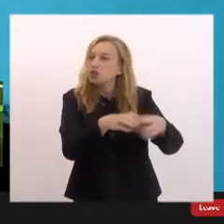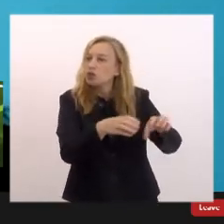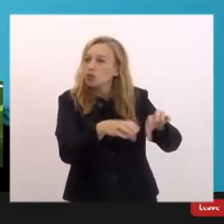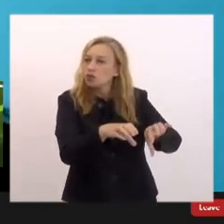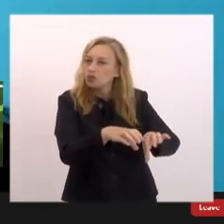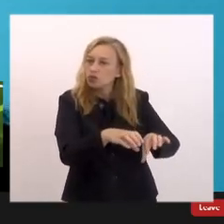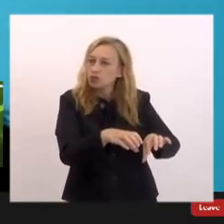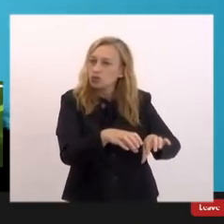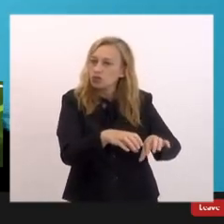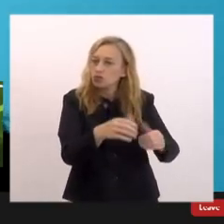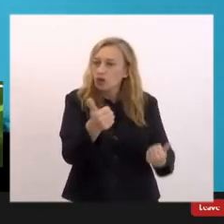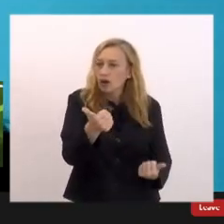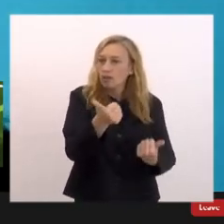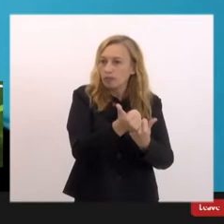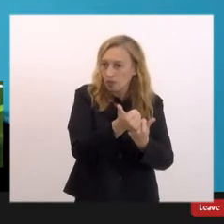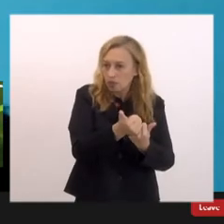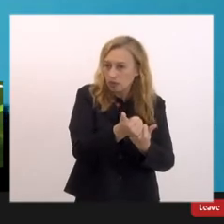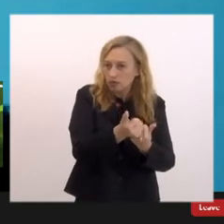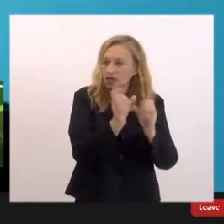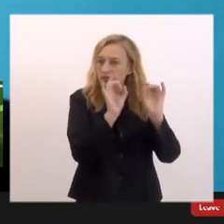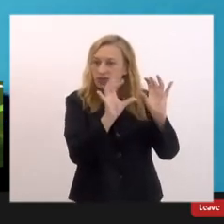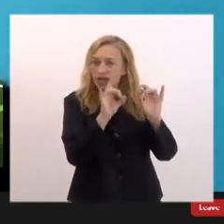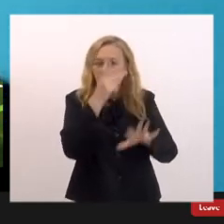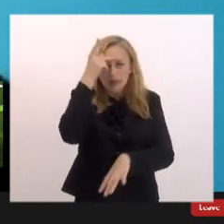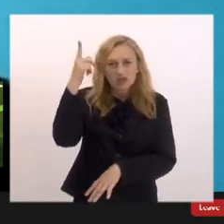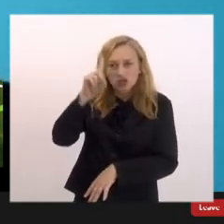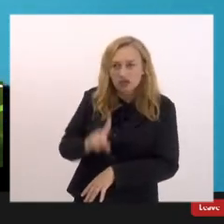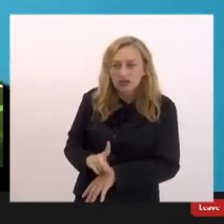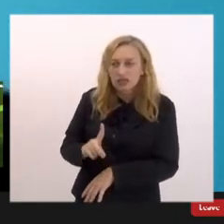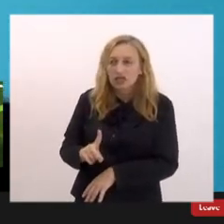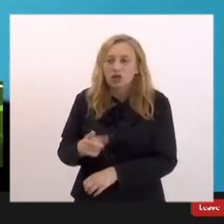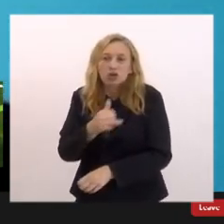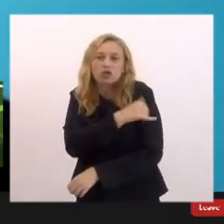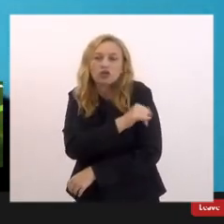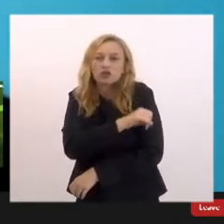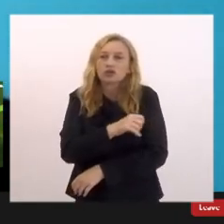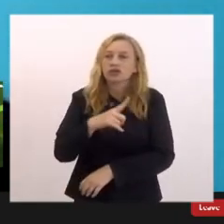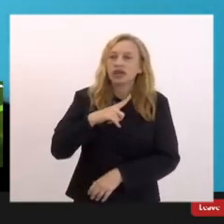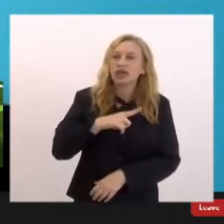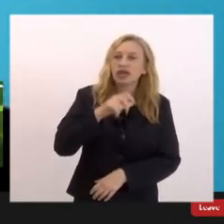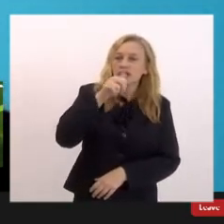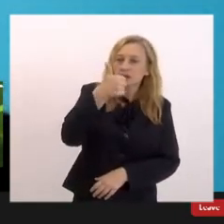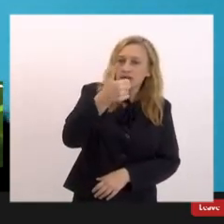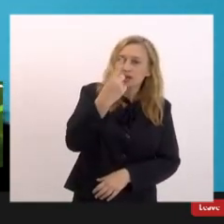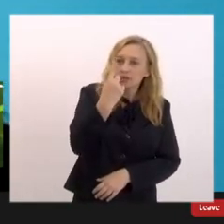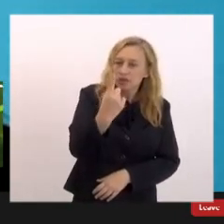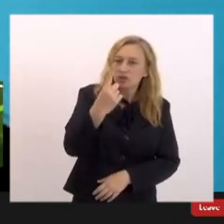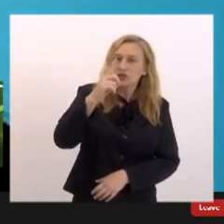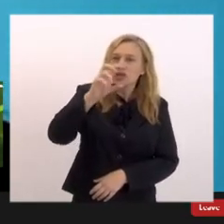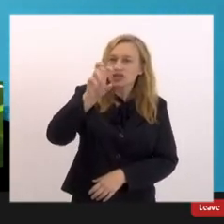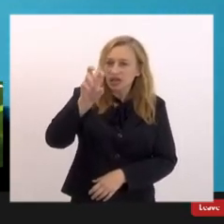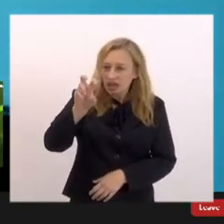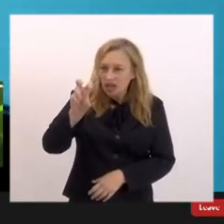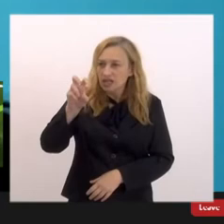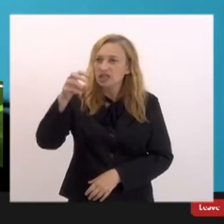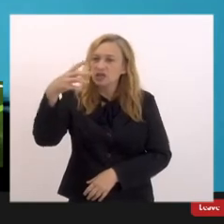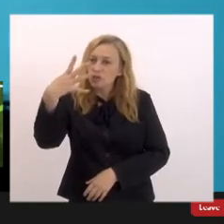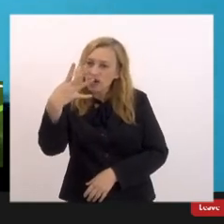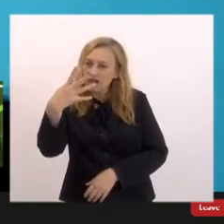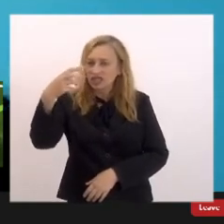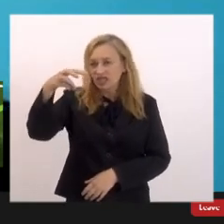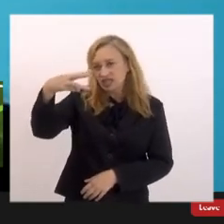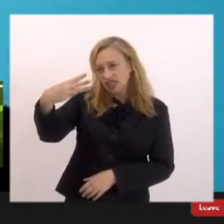profissionais de apoio especializado, para as pessoas com deficiência, porque o Rio tem 1.543 escolas e tem